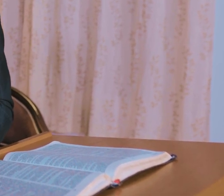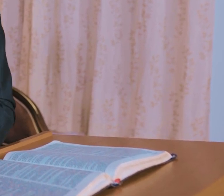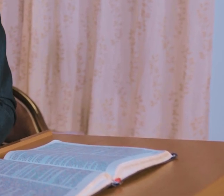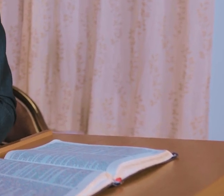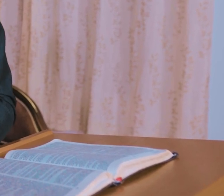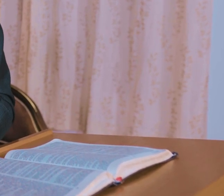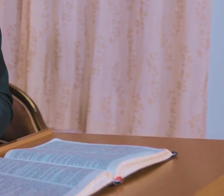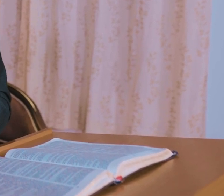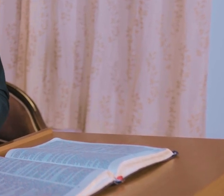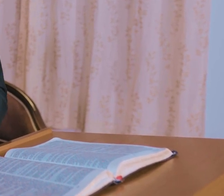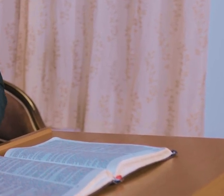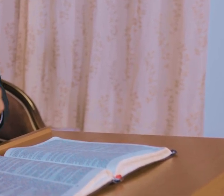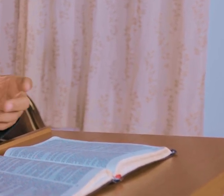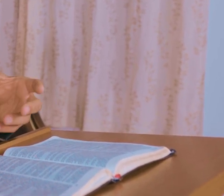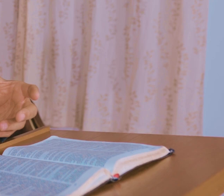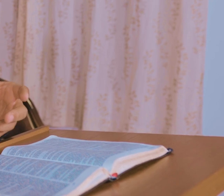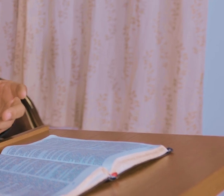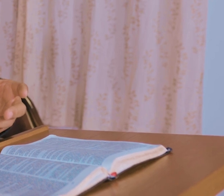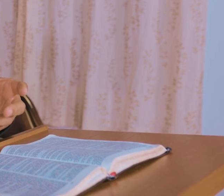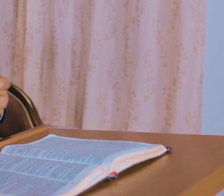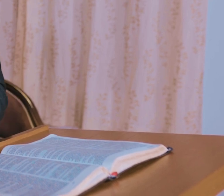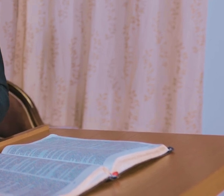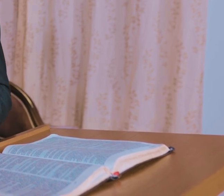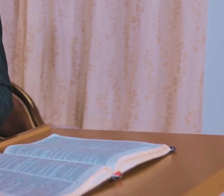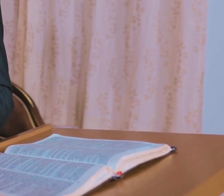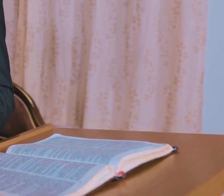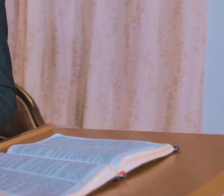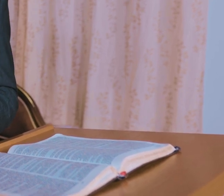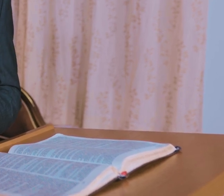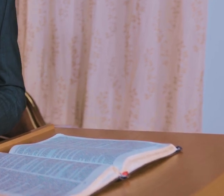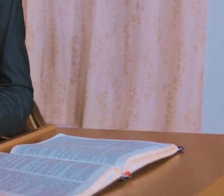canal para receber todas as mensagens que